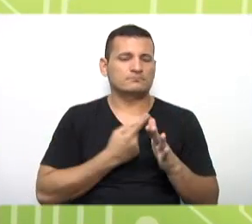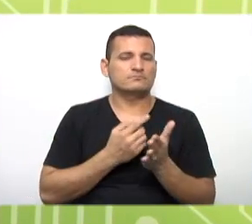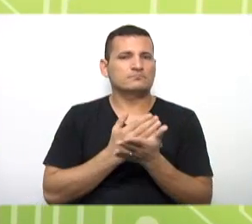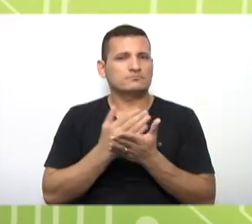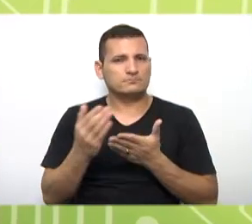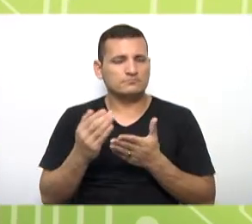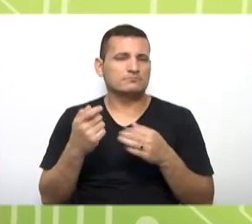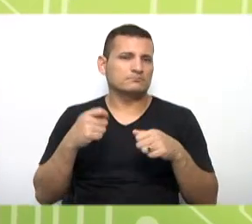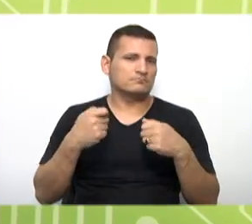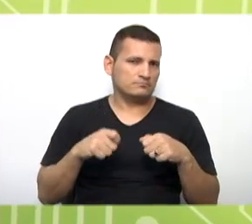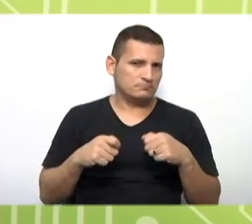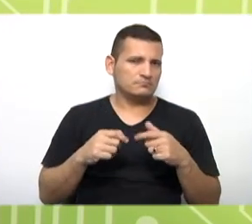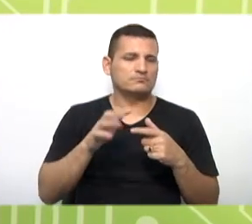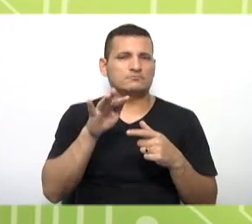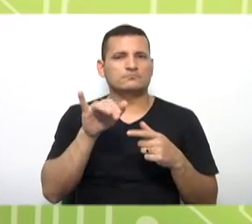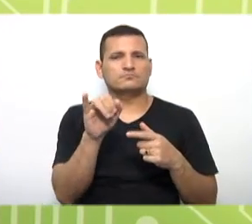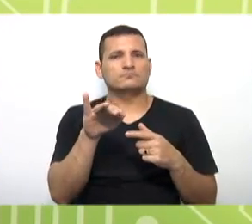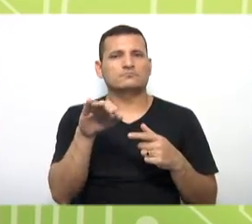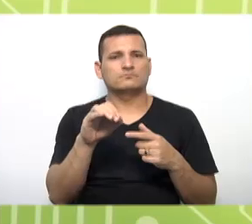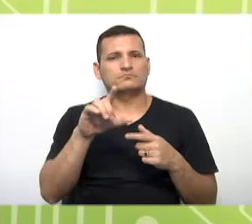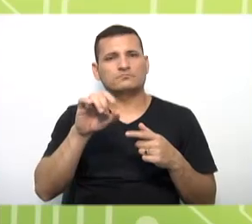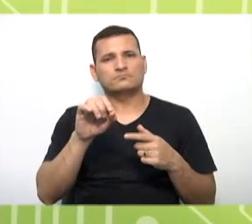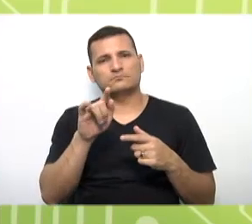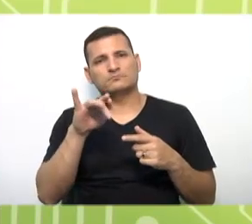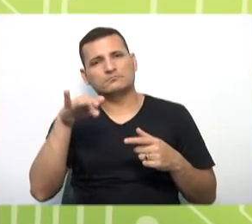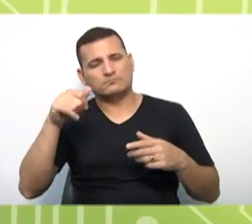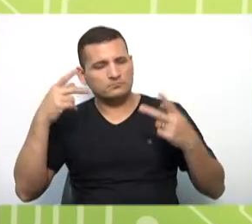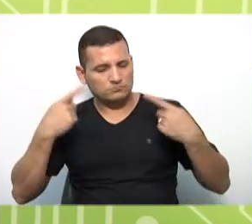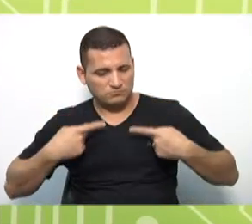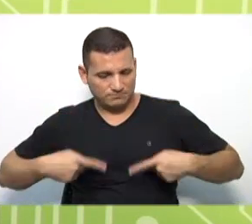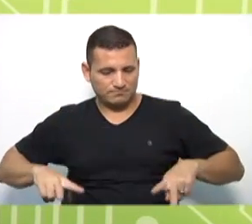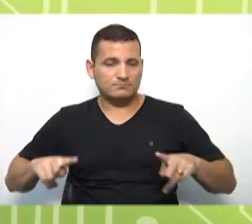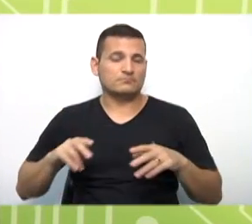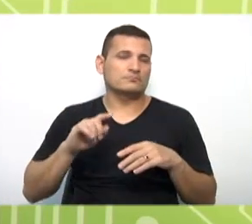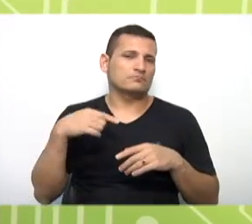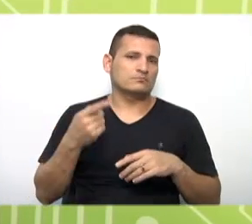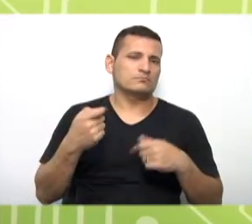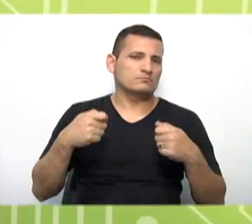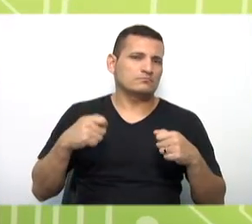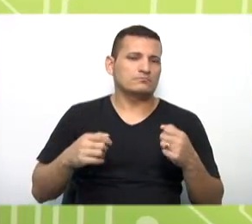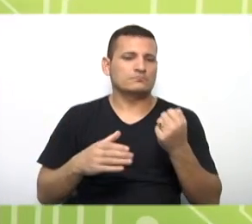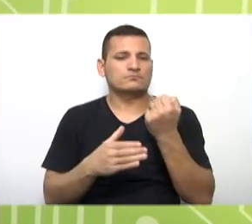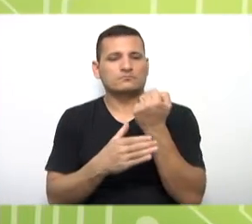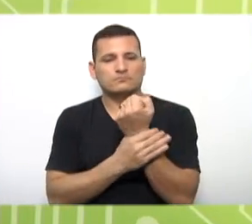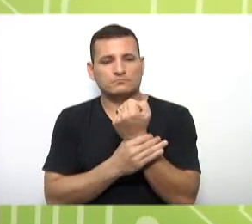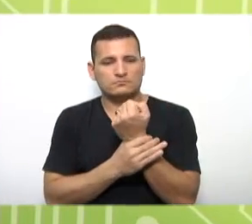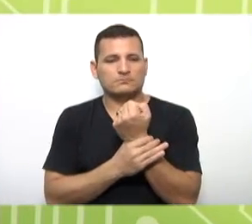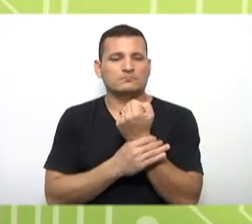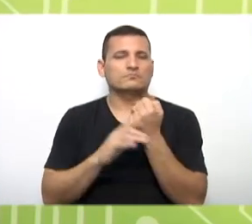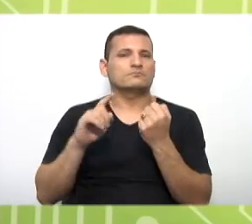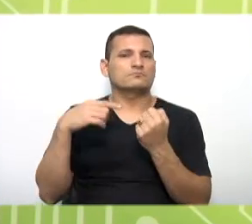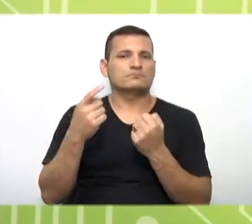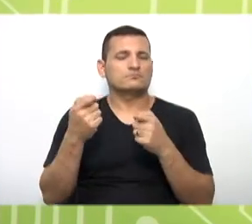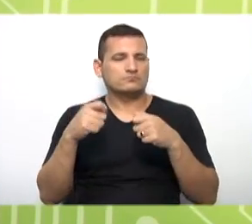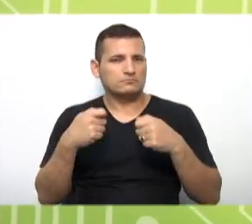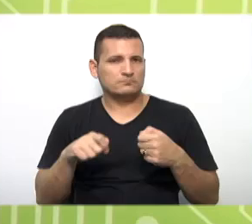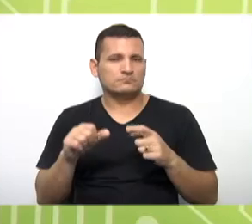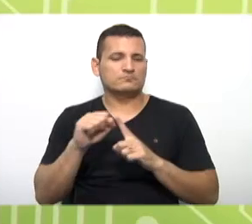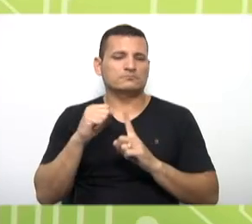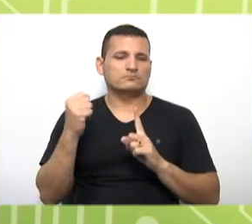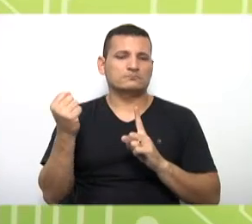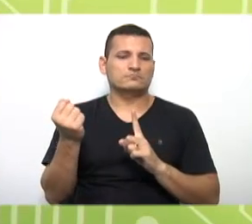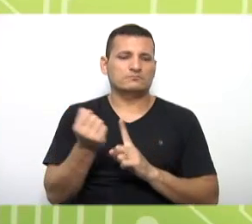com as necessidades fisiológicas, depois nós passamos por necessidade de segurança, depois nós vamos por necessidades sociais que estão